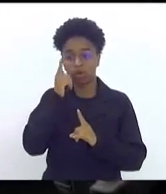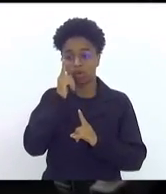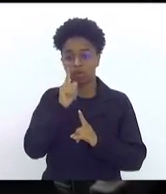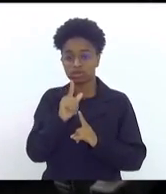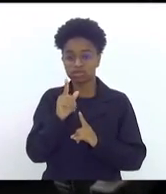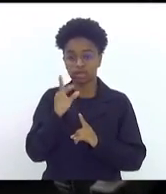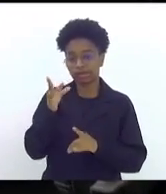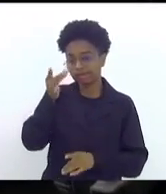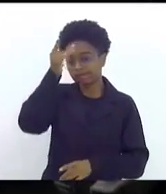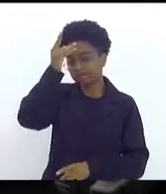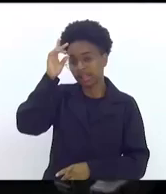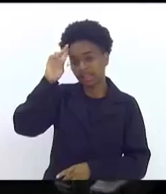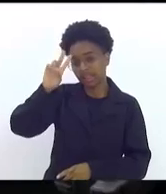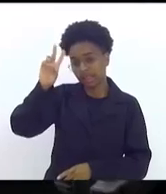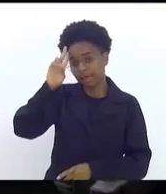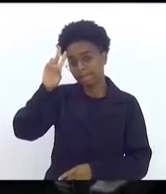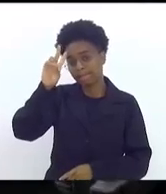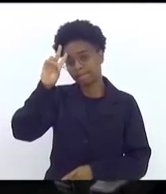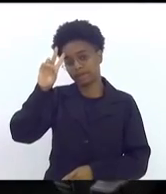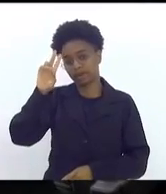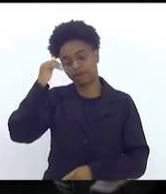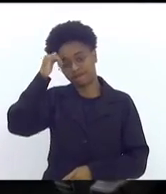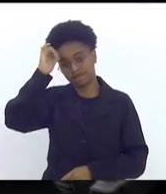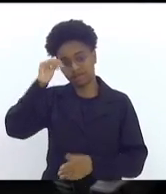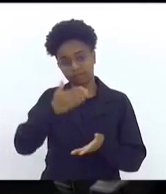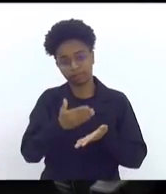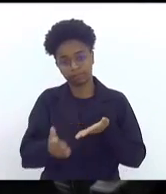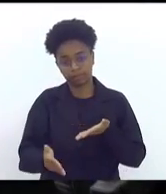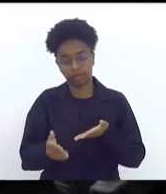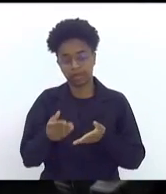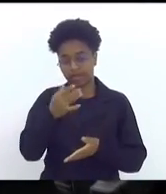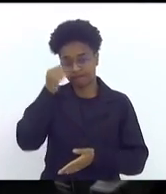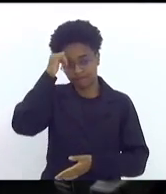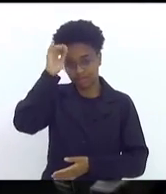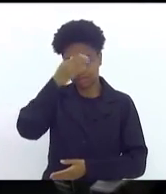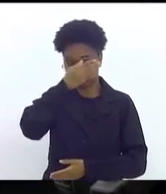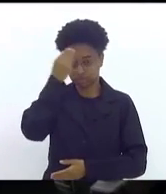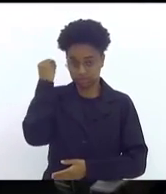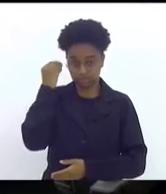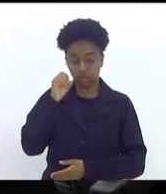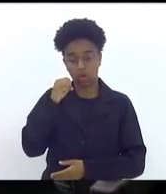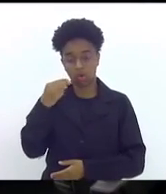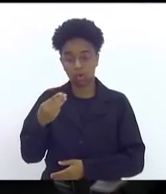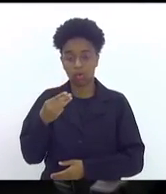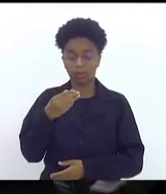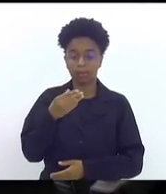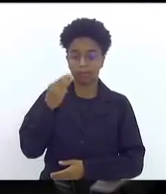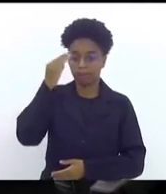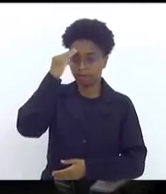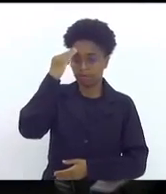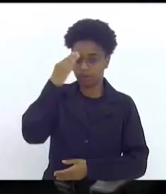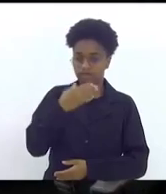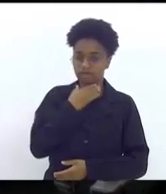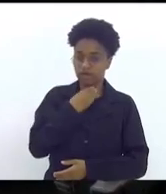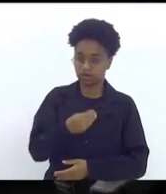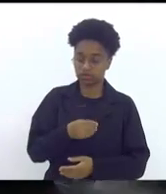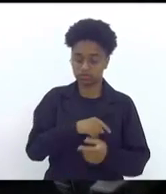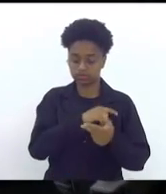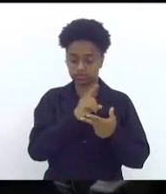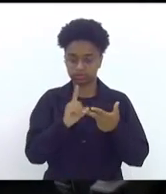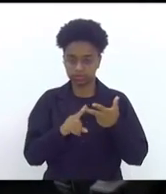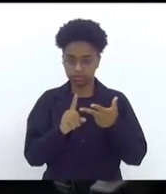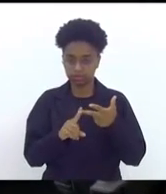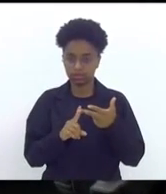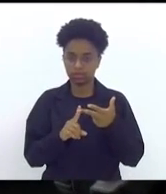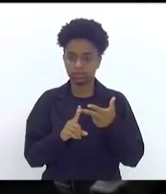perda ou deturpação, portanto, o menos possível de esquecimento ou de falsas memórias. Em terceiro lugar, que